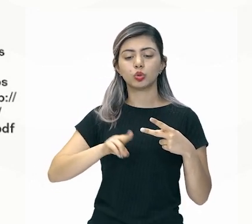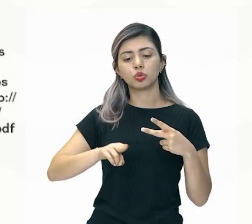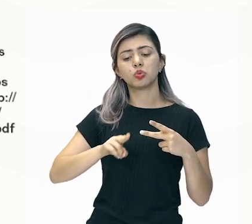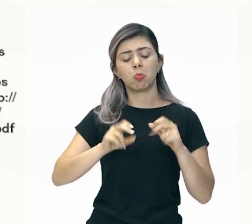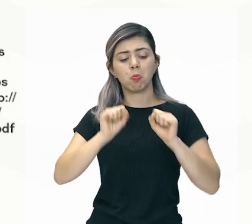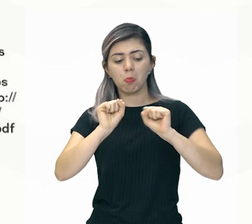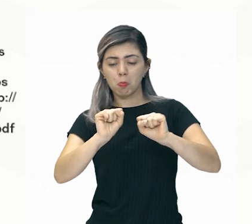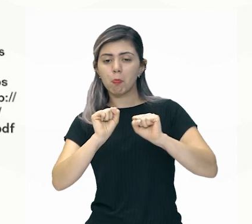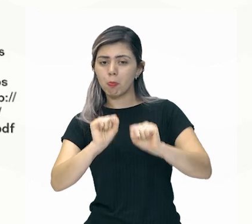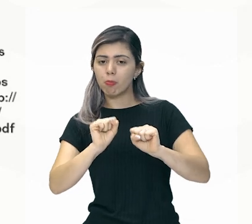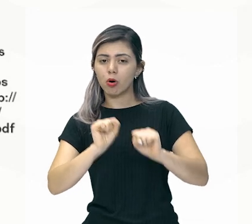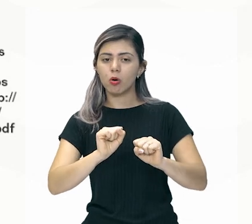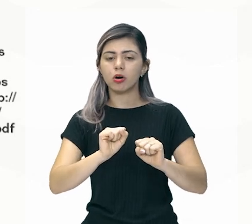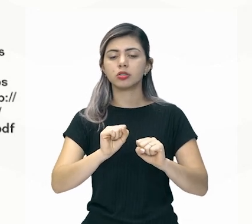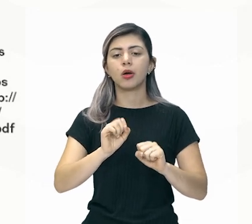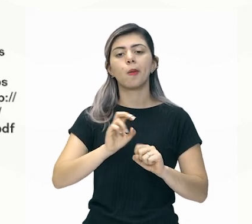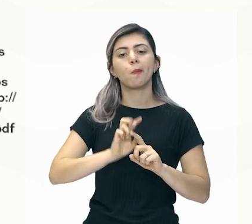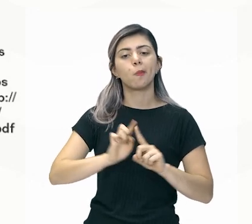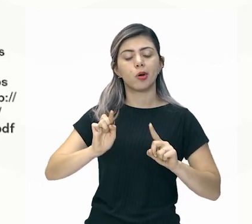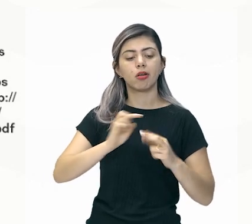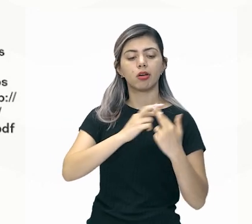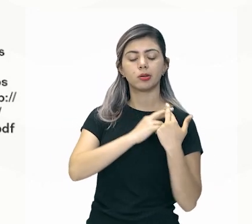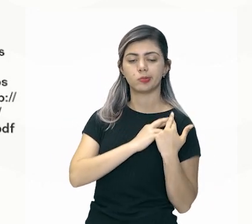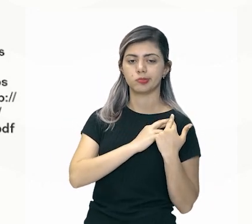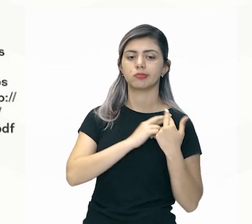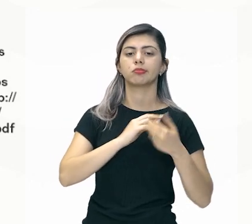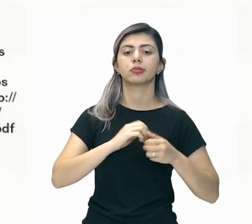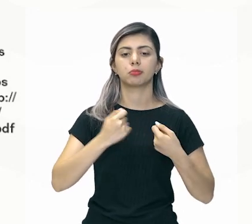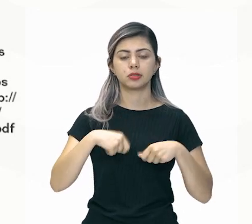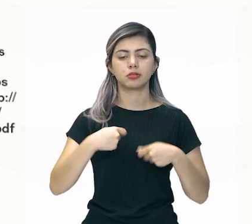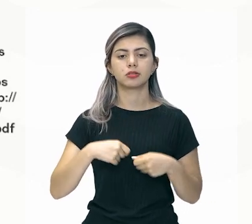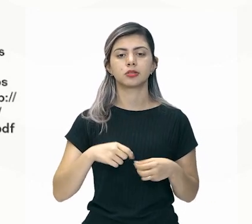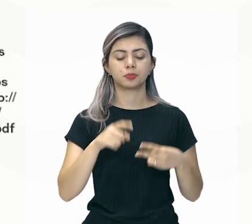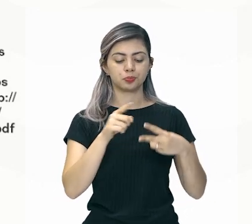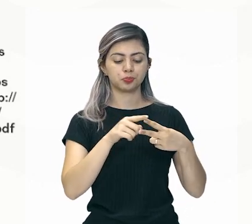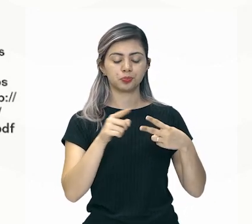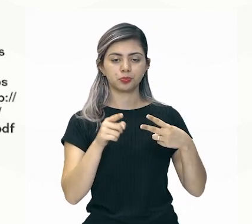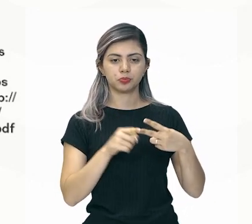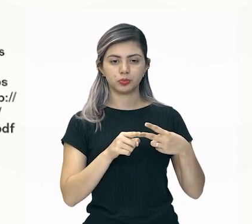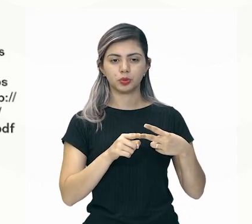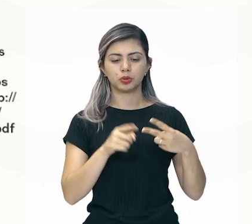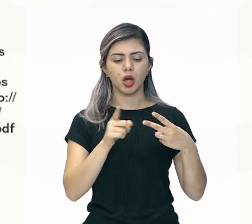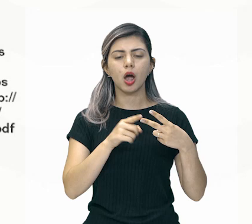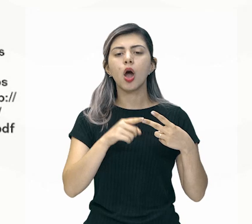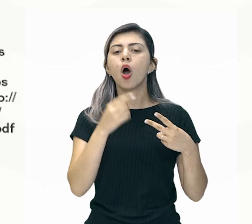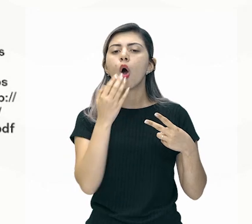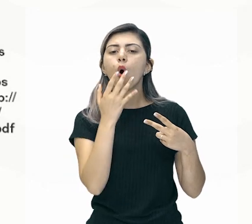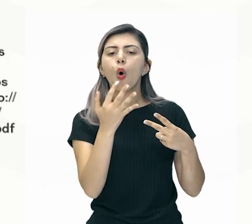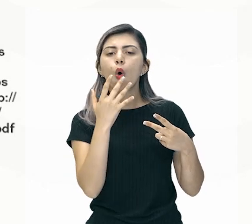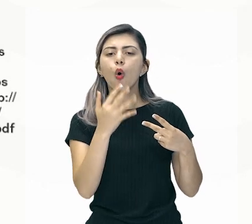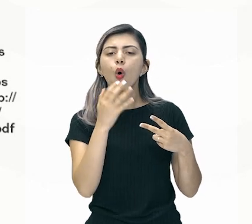outra categoria. As duas são importantes, mas nessas aí que estão aparecendo em laranja na tela de vocês, no mapa do